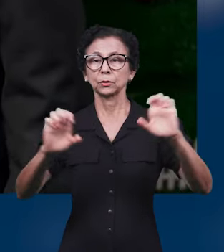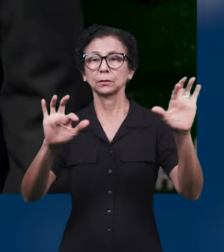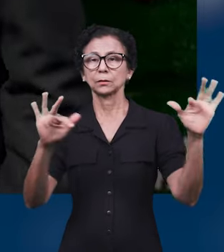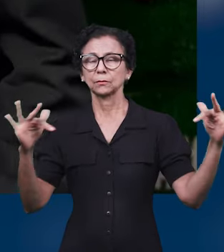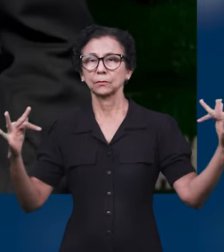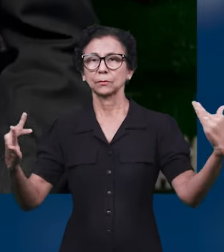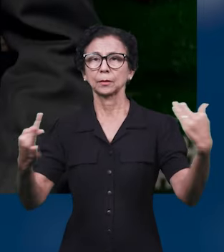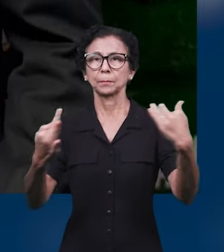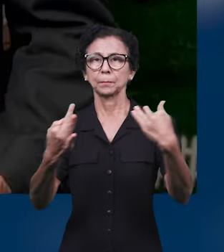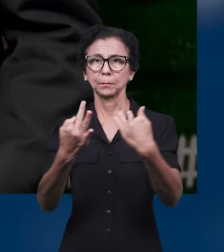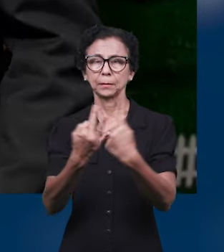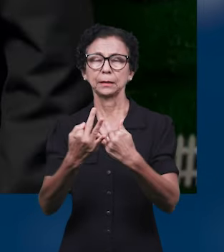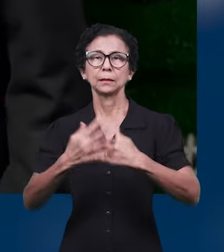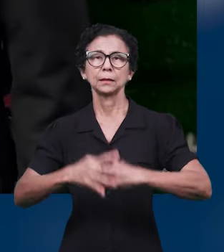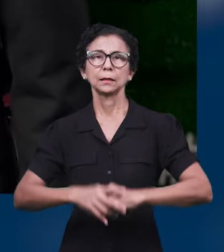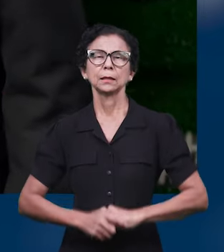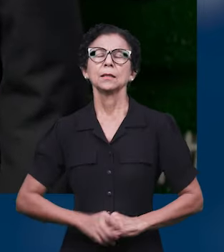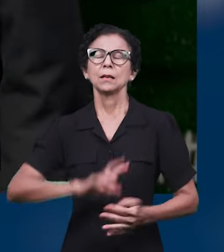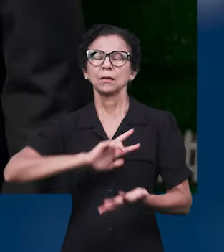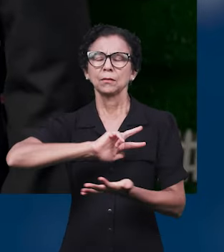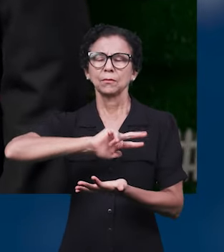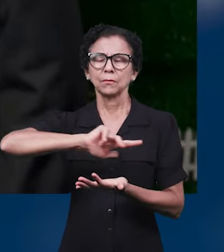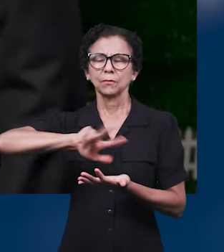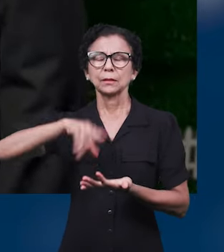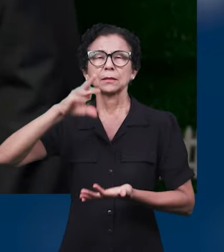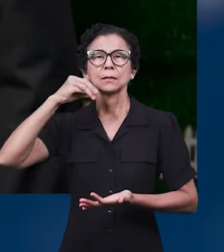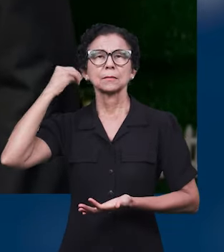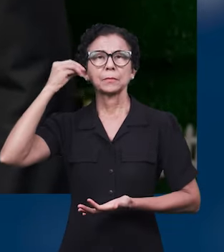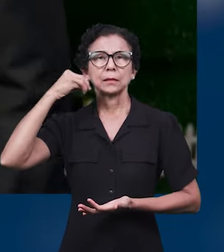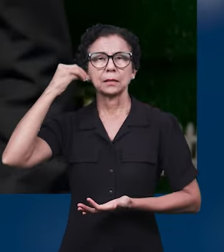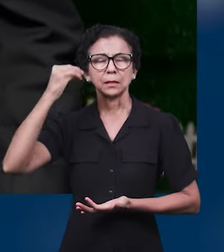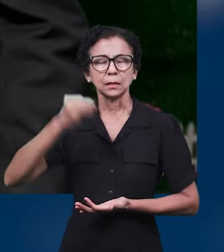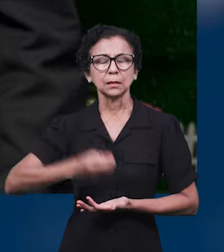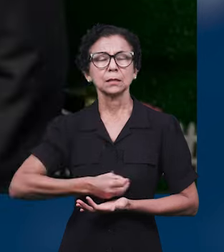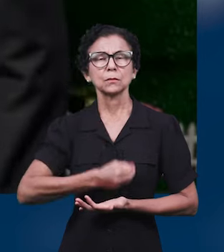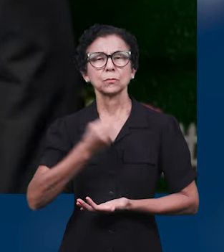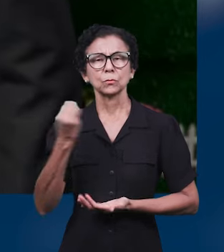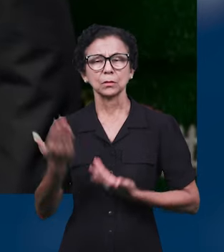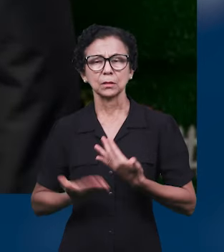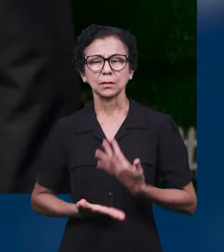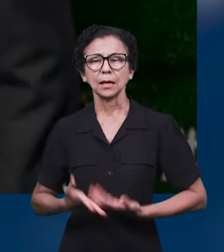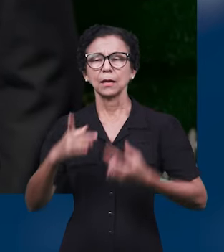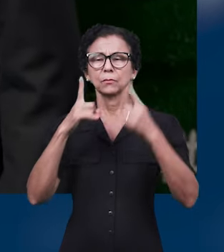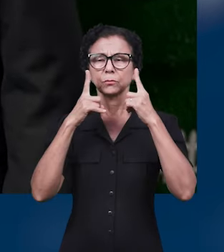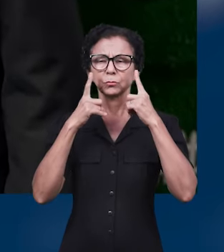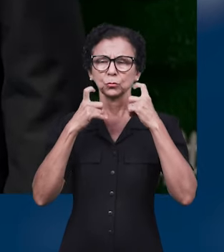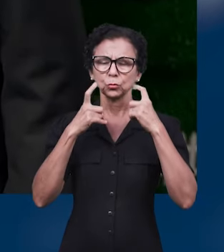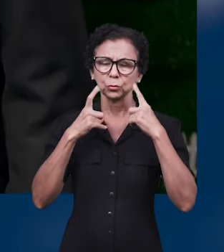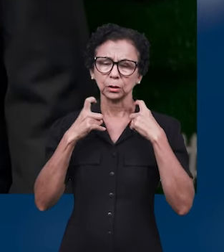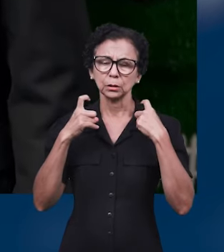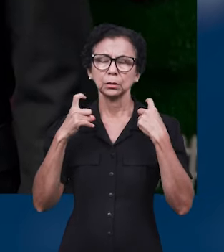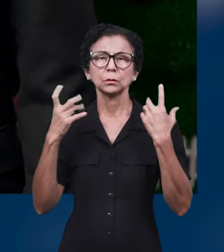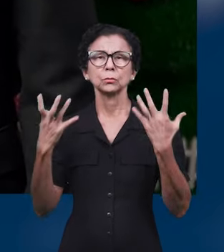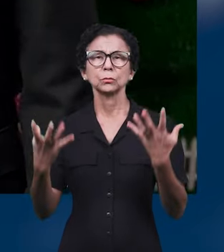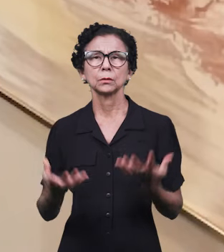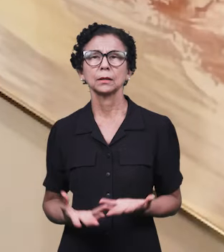continuem sendo instrumentos nas mãos de Deus para a salvação dos nossos entes queridos. A paz do Senhor a todos. A paz do